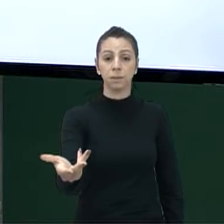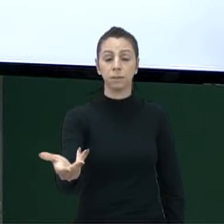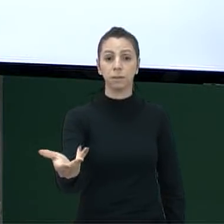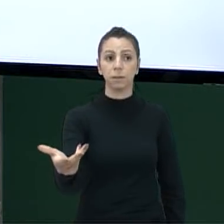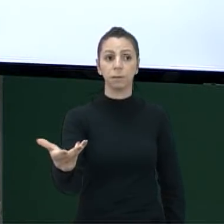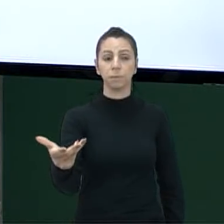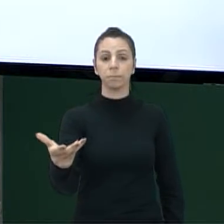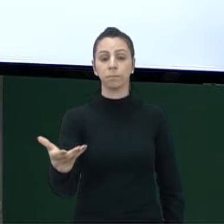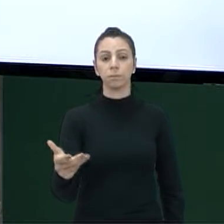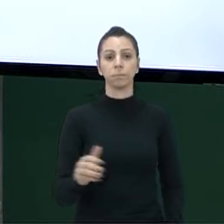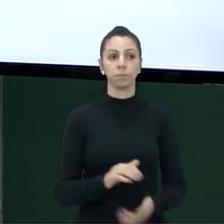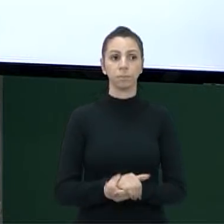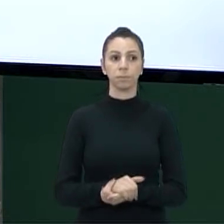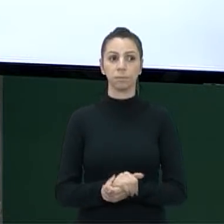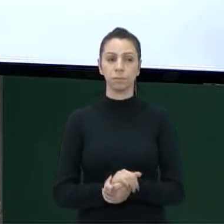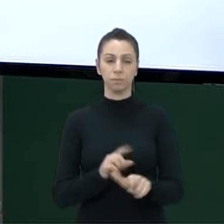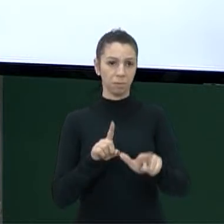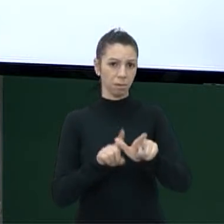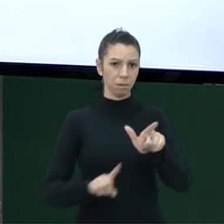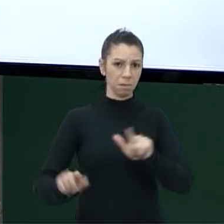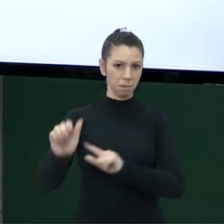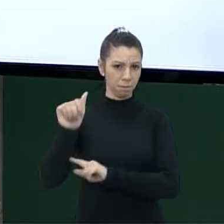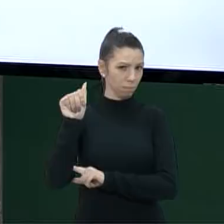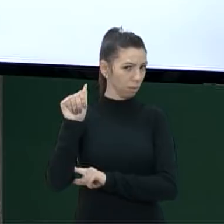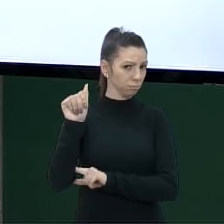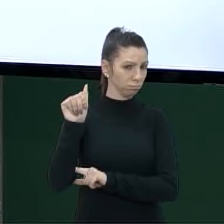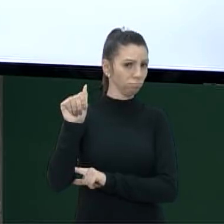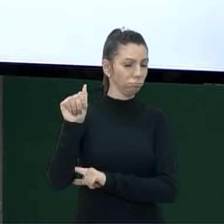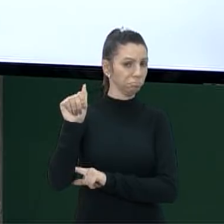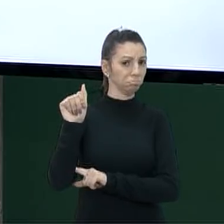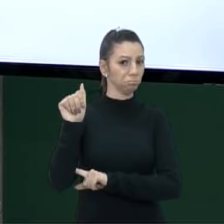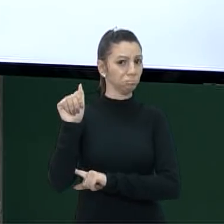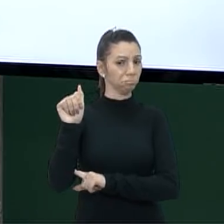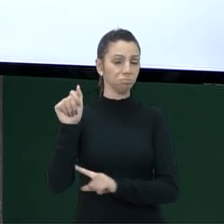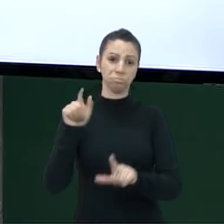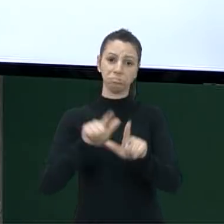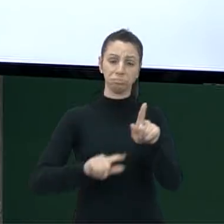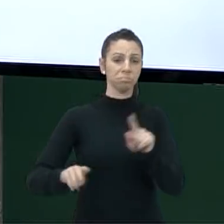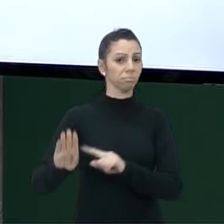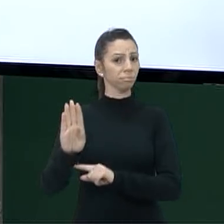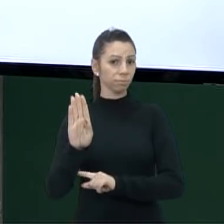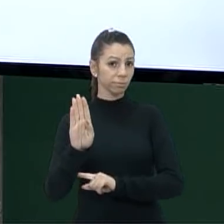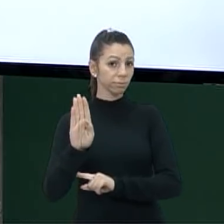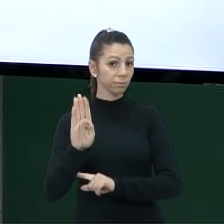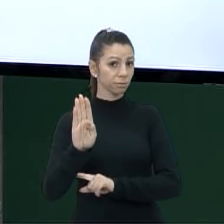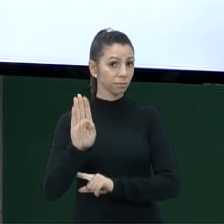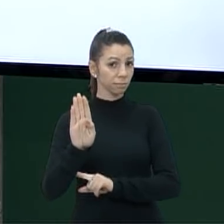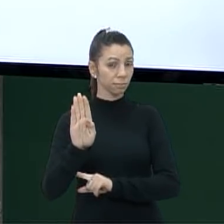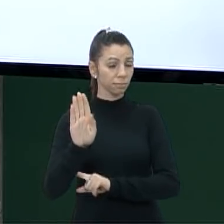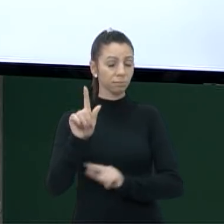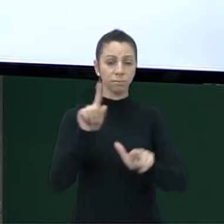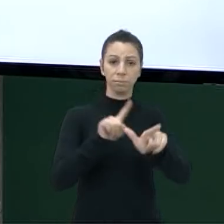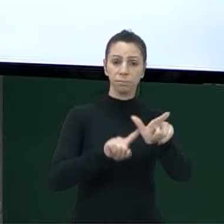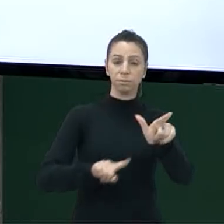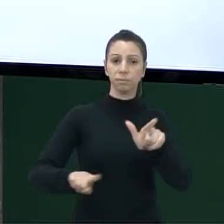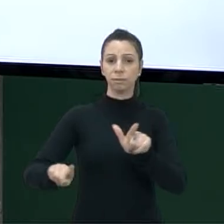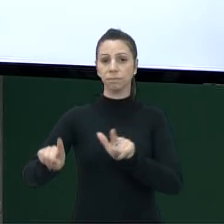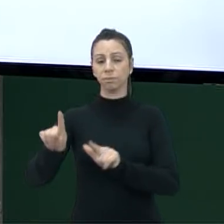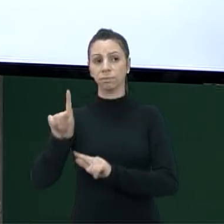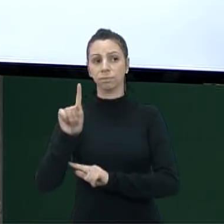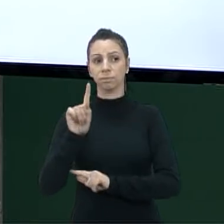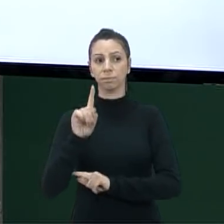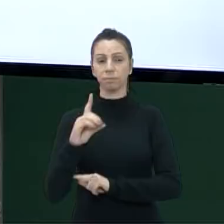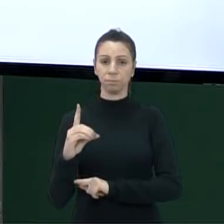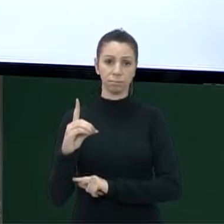é alternativa A, 1 metro por segundo? Alternativa B, 1,5 metros por segundo? Alternativa C, 2 metros por segundo?